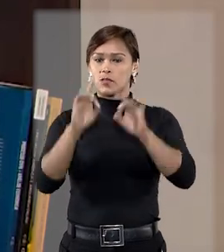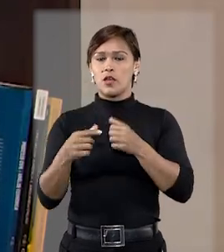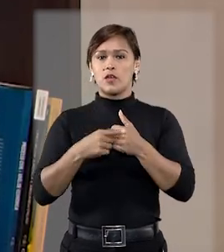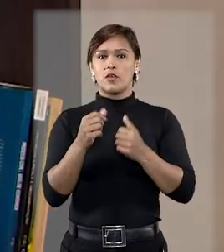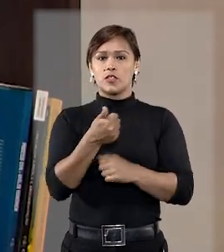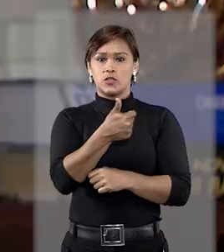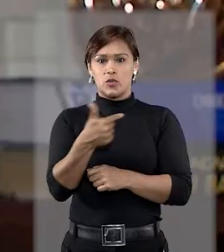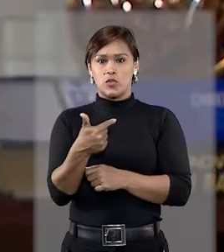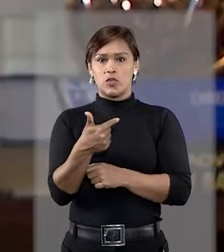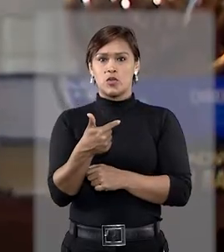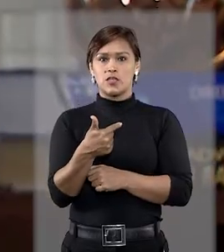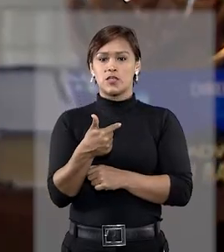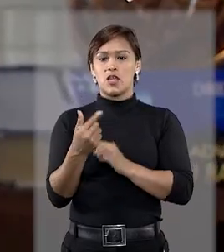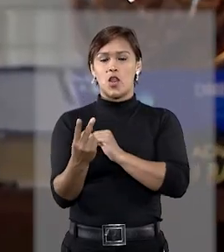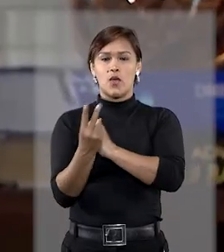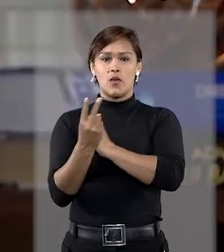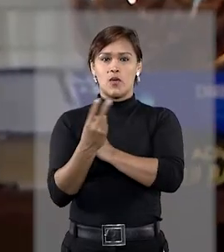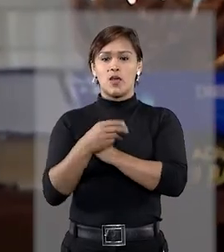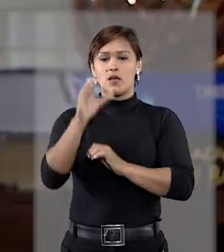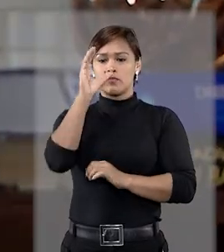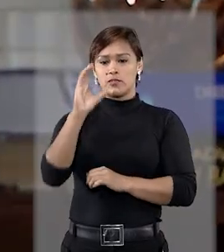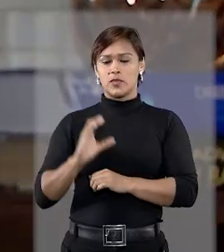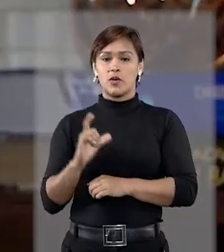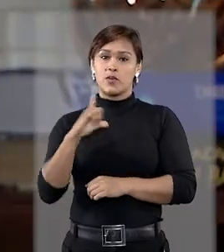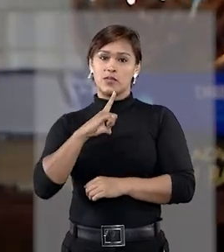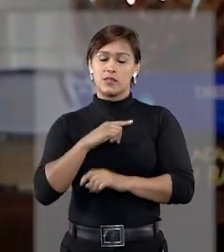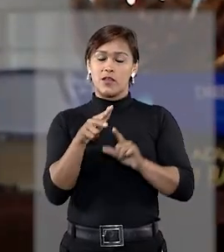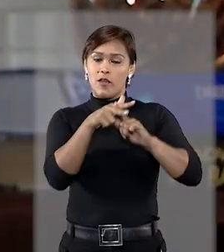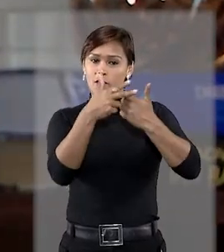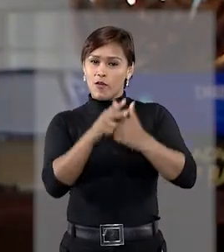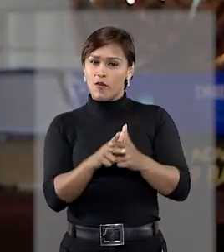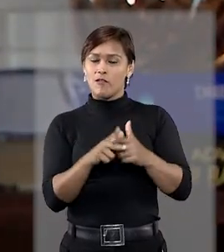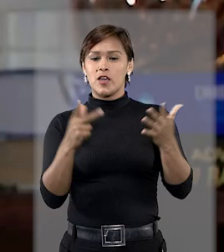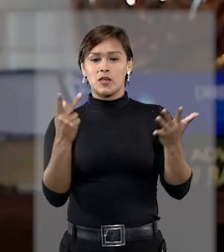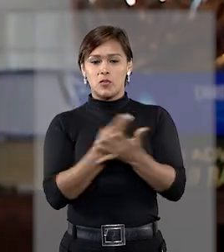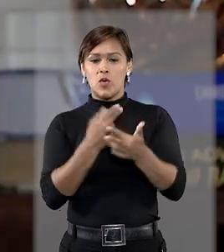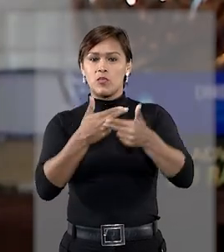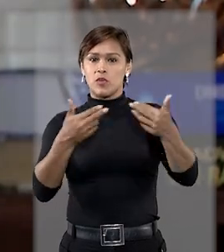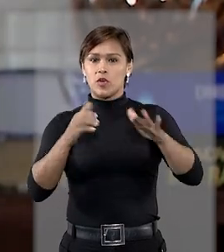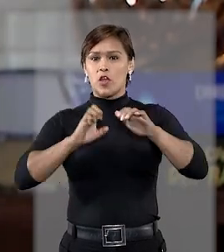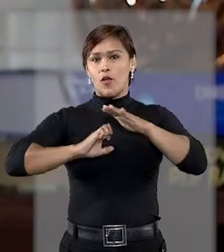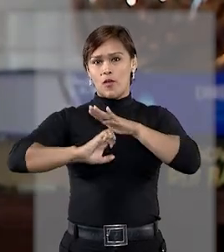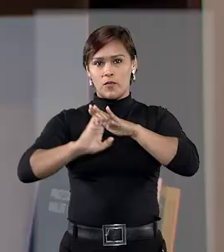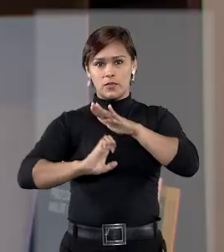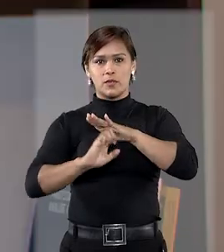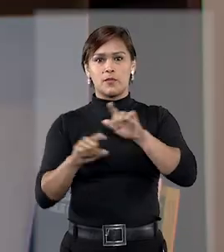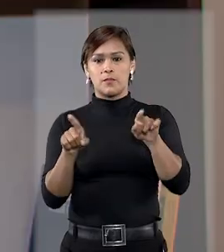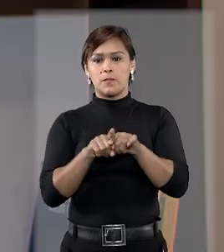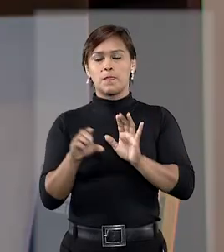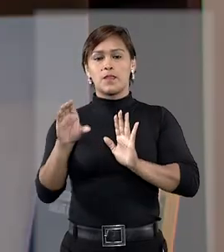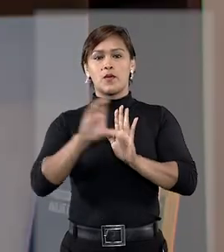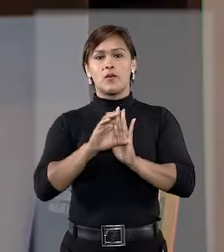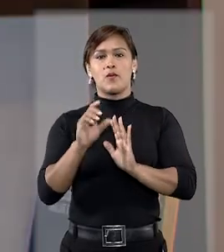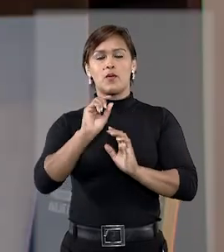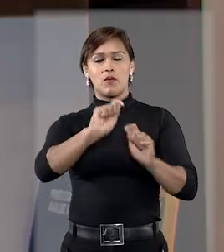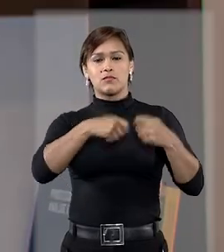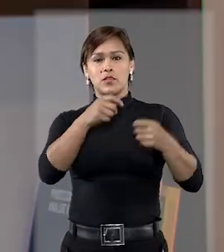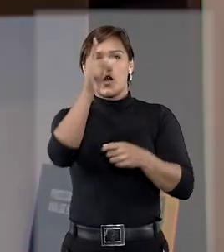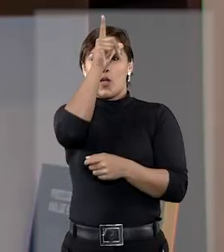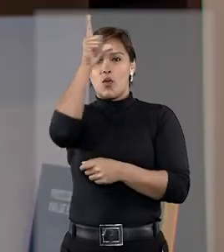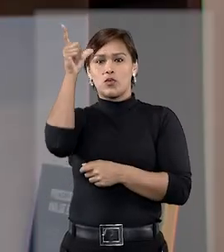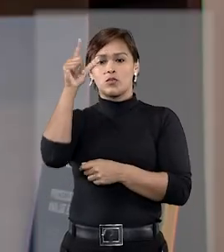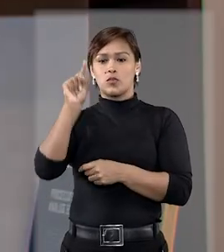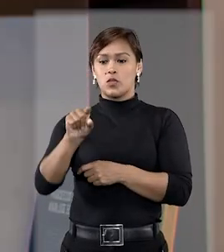no artigo 12, resguarda os cidadãos quanto à existência de defeitos em produtos comercializados. O Código de Defesa do Consumidor, ele